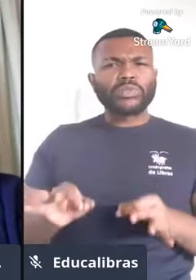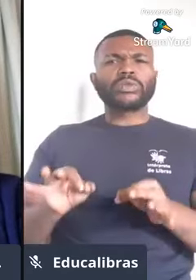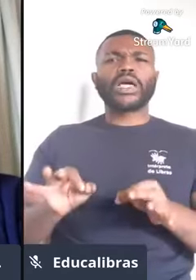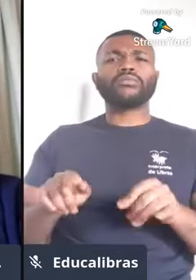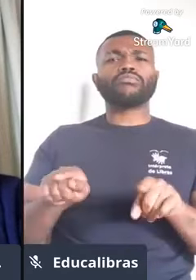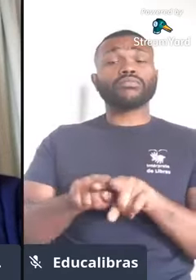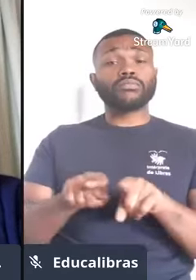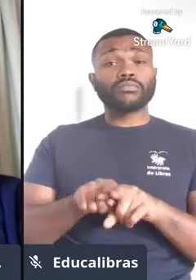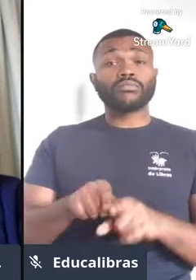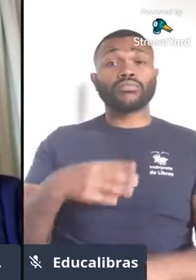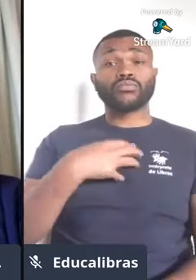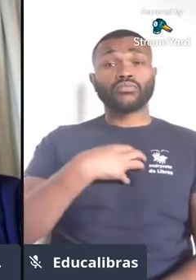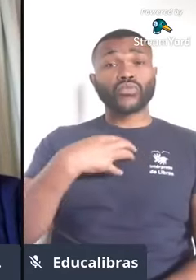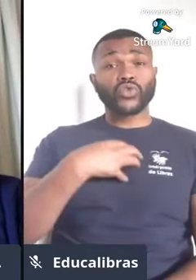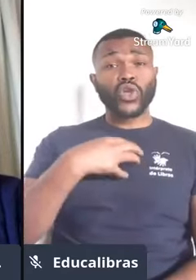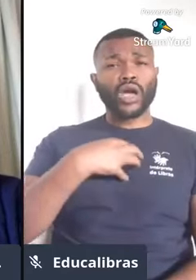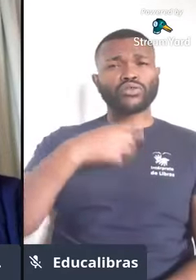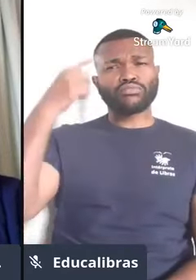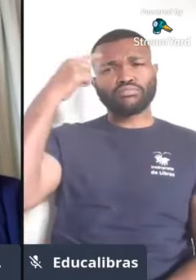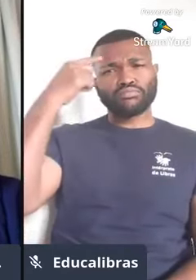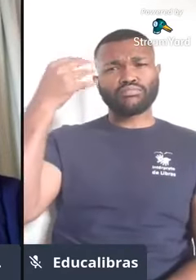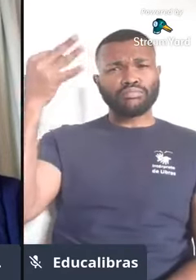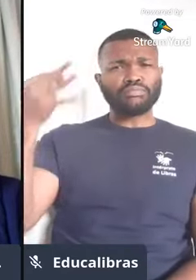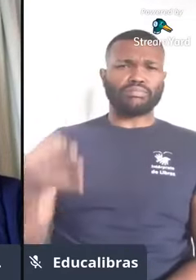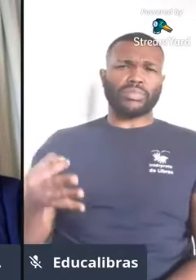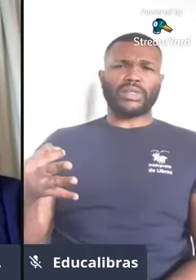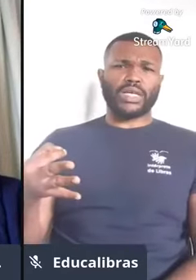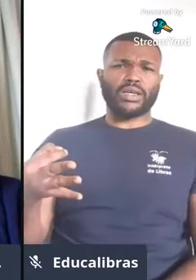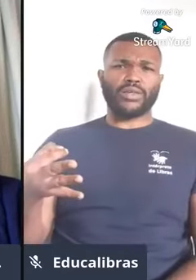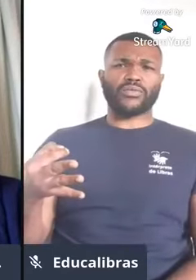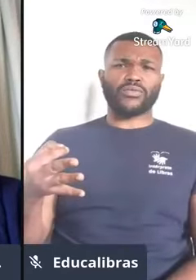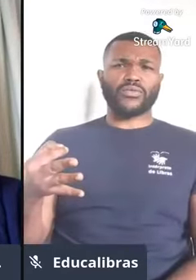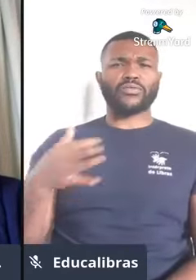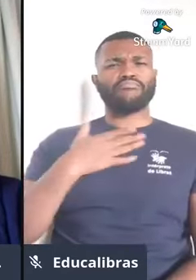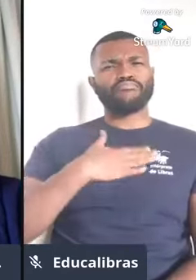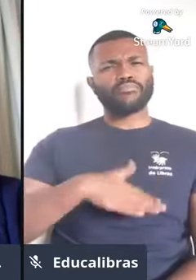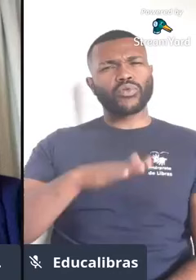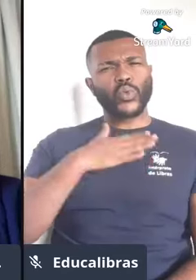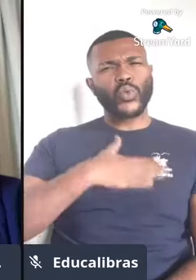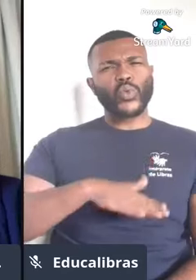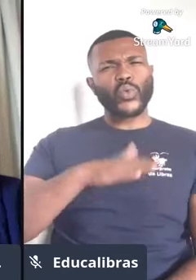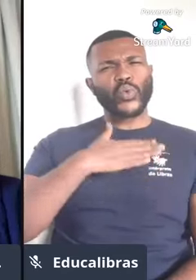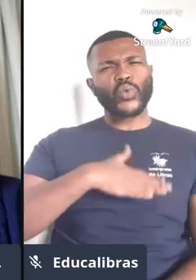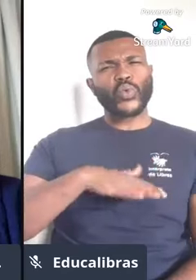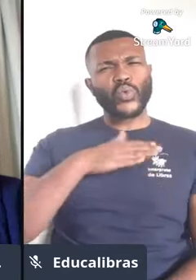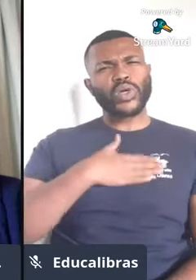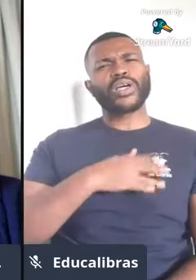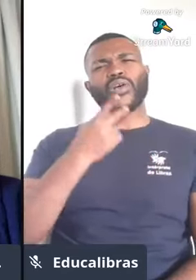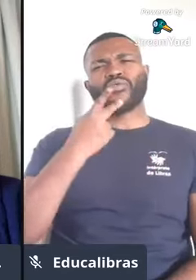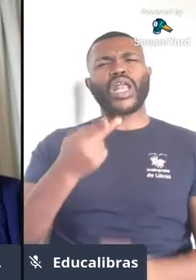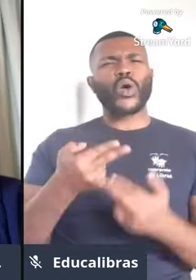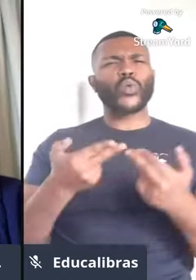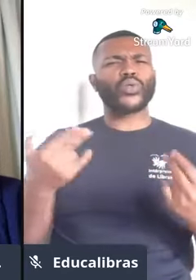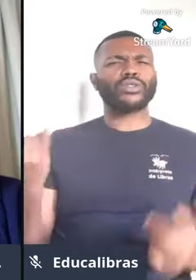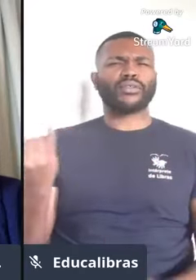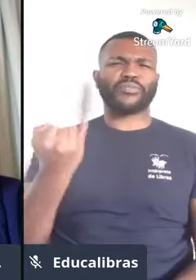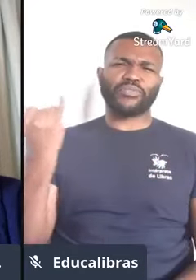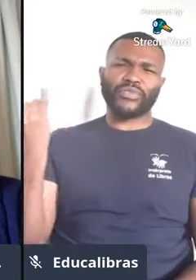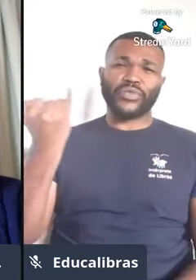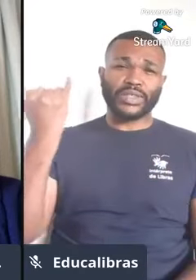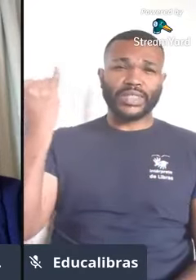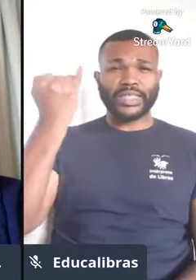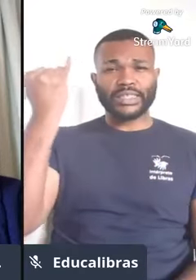forma lúcida e tranquila de falar de coisas tão importantes. Então, vai